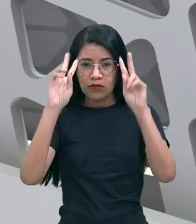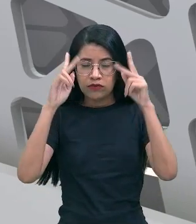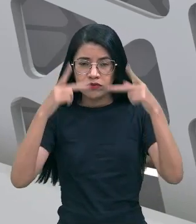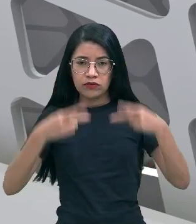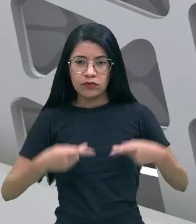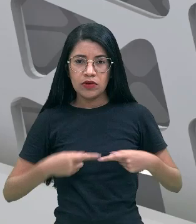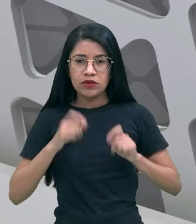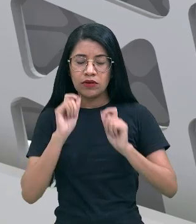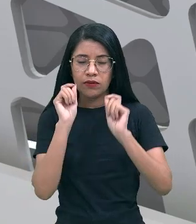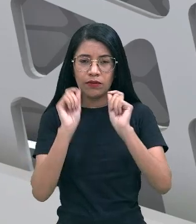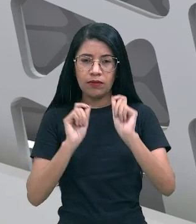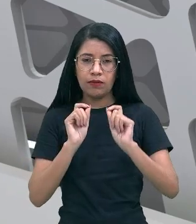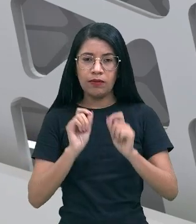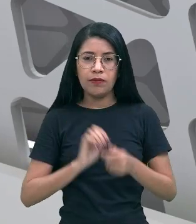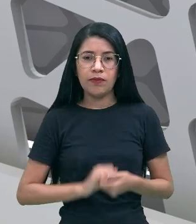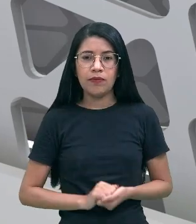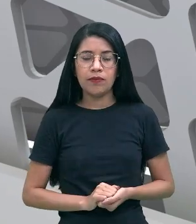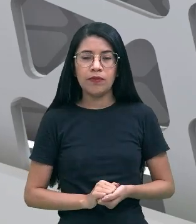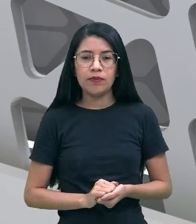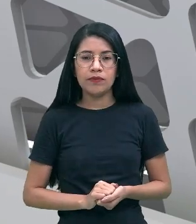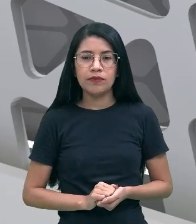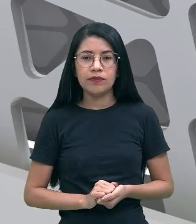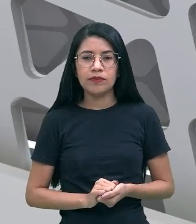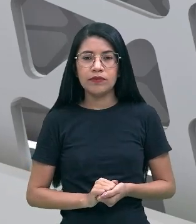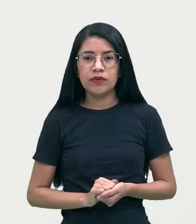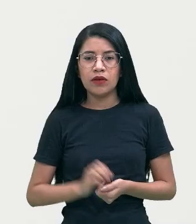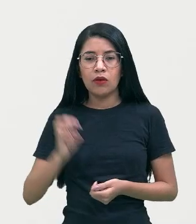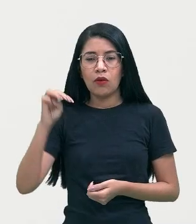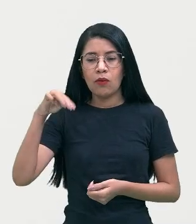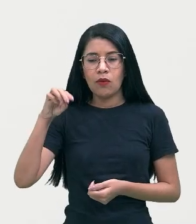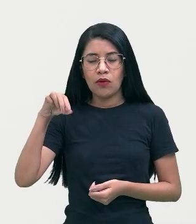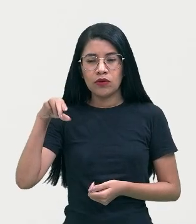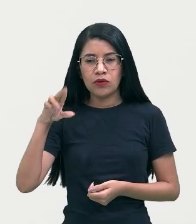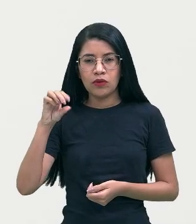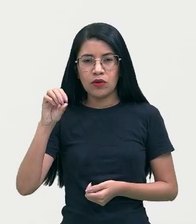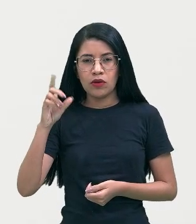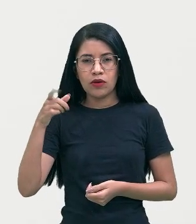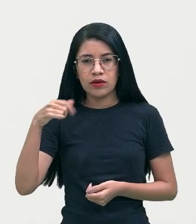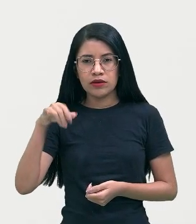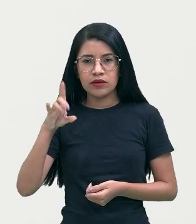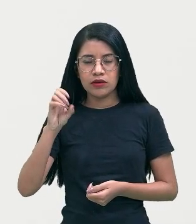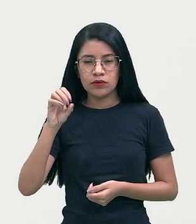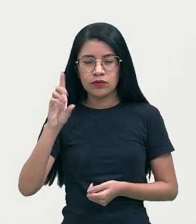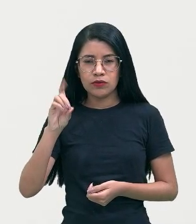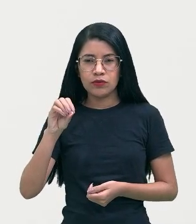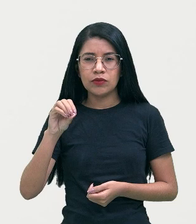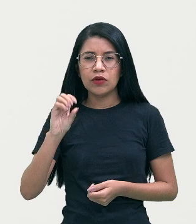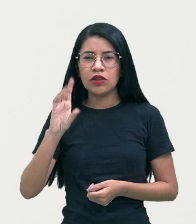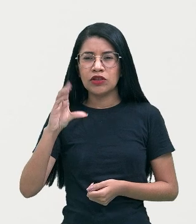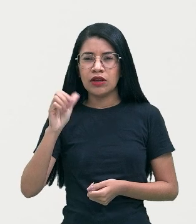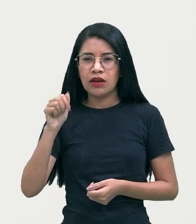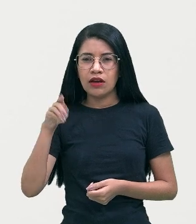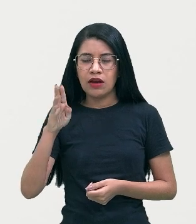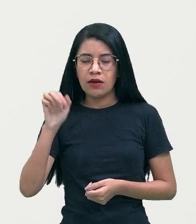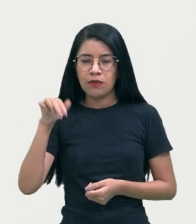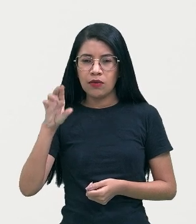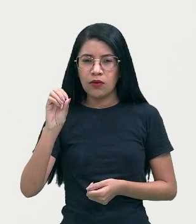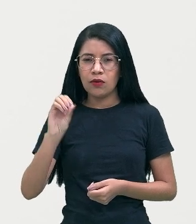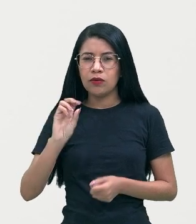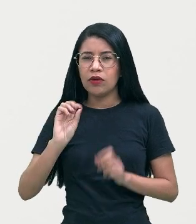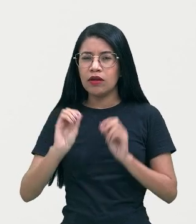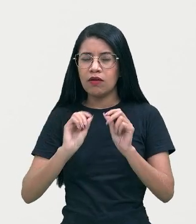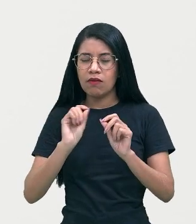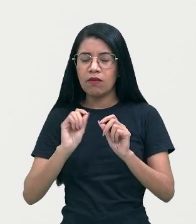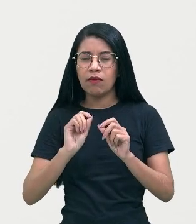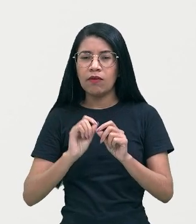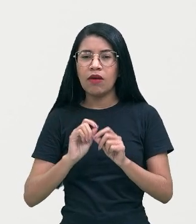humanos. Olha aí, ó. Quem que causa monóxido de carbono? O monóxido de carbono é um daqueles gases que